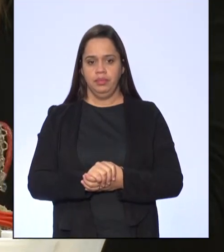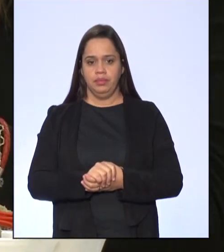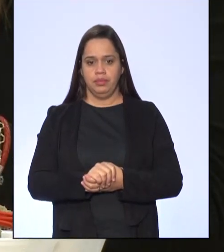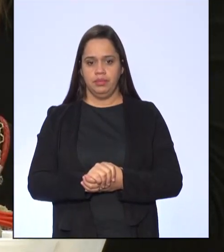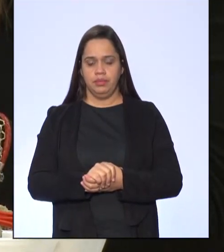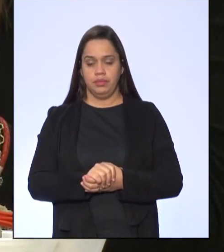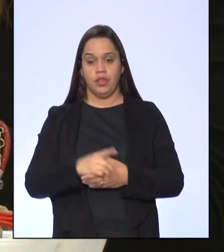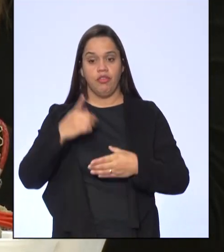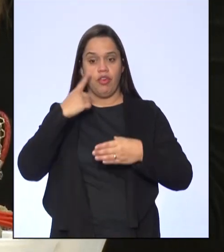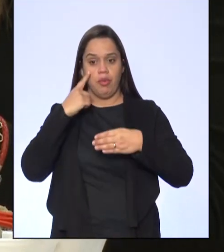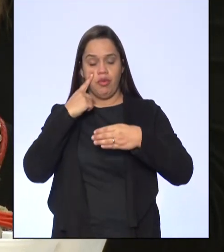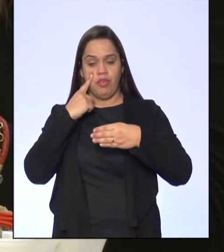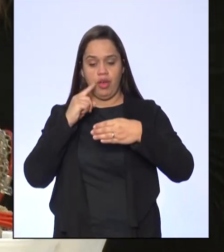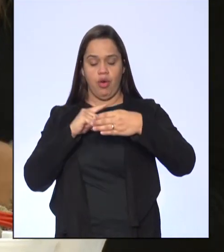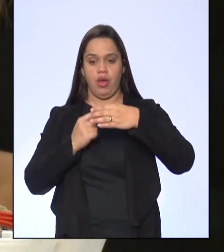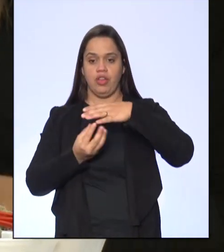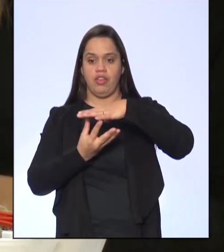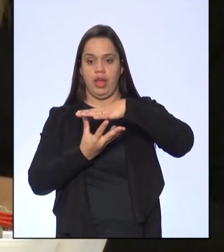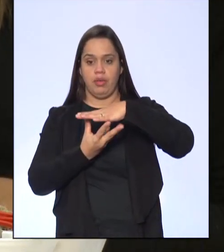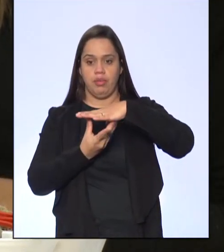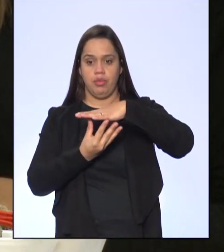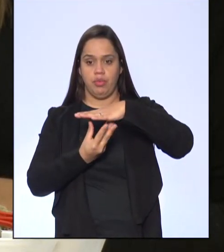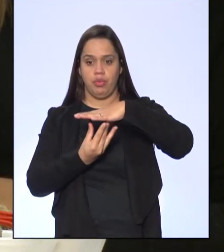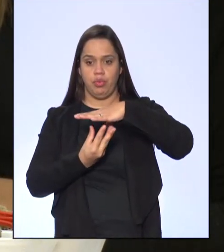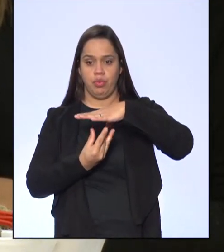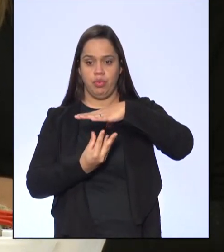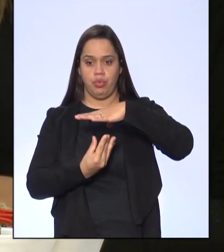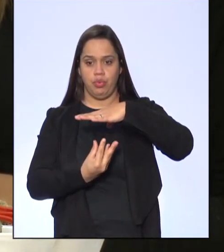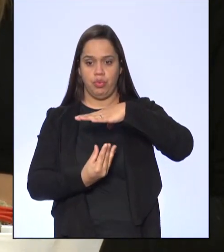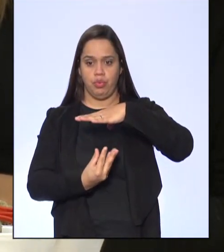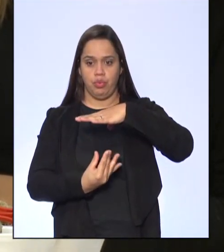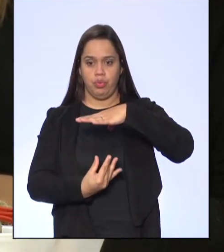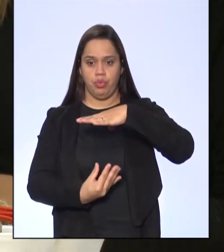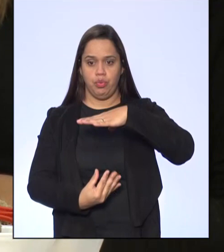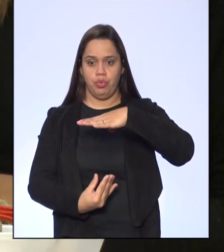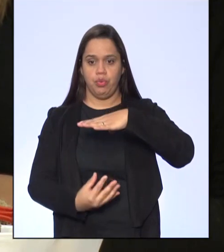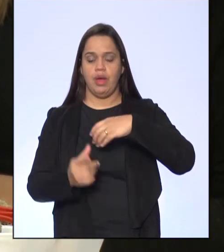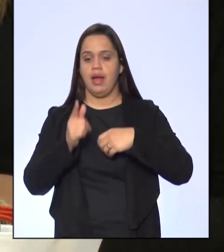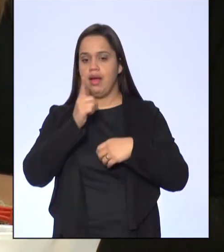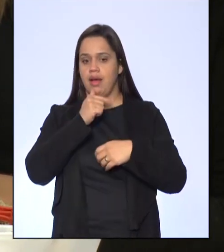Dá para ver a água já descendo aqui no algodão.